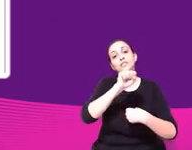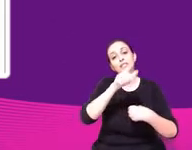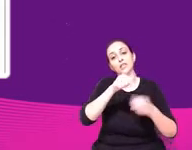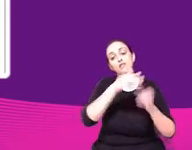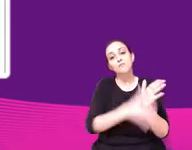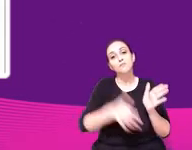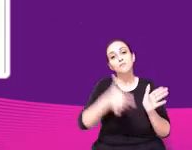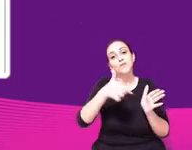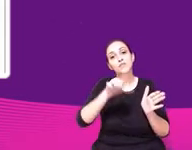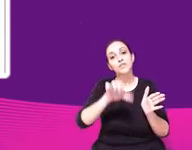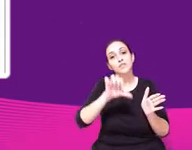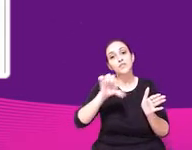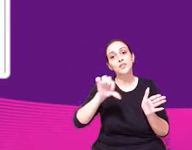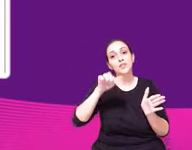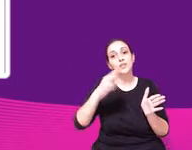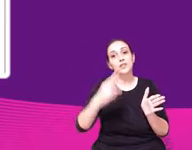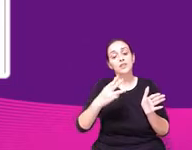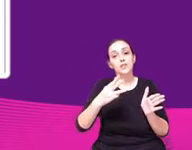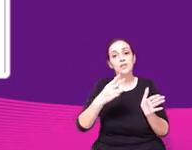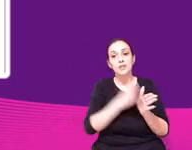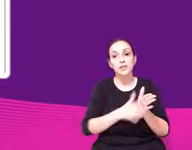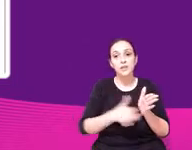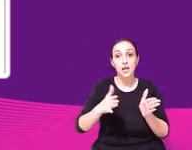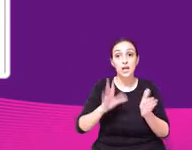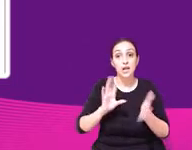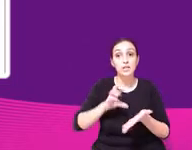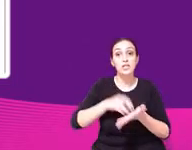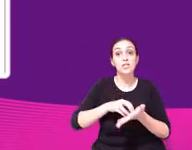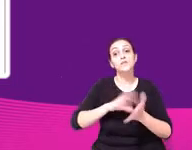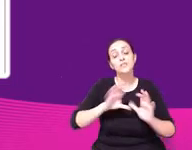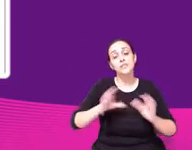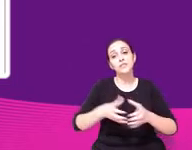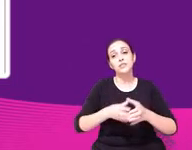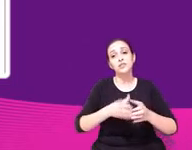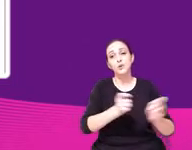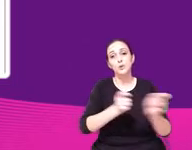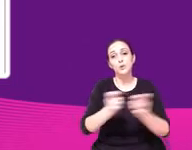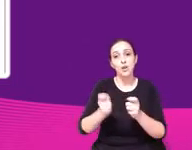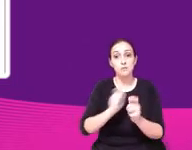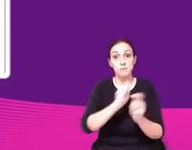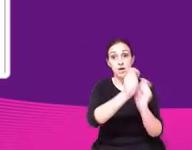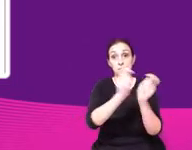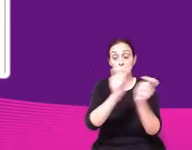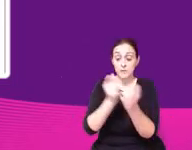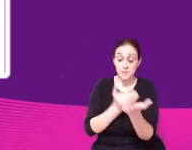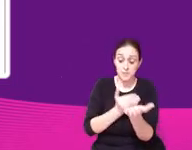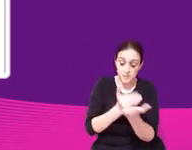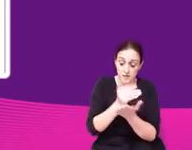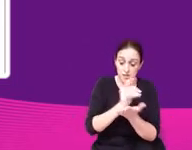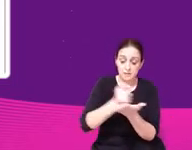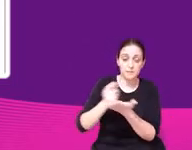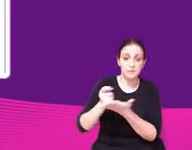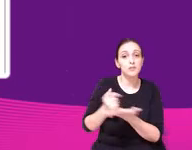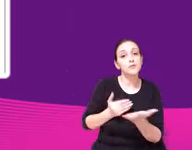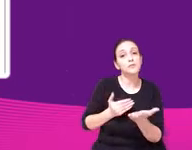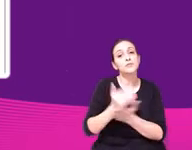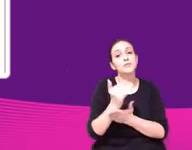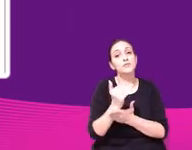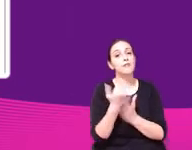CIPAC Fígado, CIPAC Coração, em que havia um certo controle e uma remuneração também inicial para esses procedimentos.